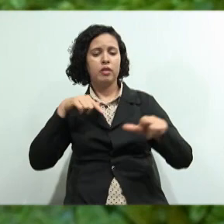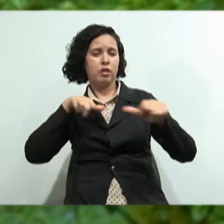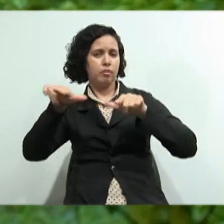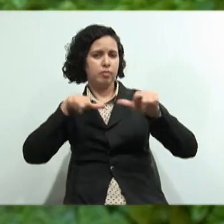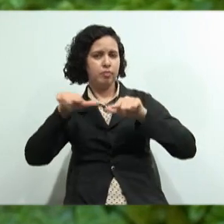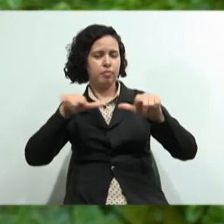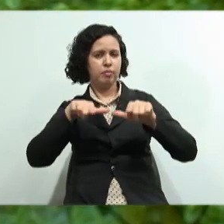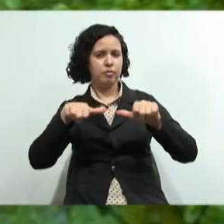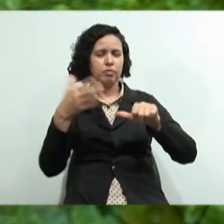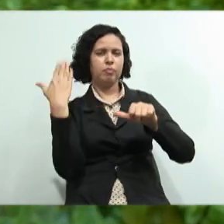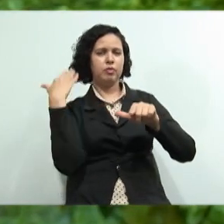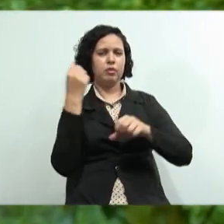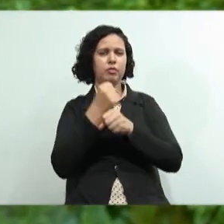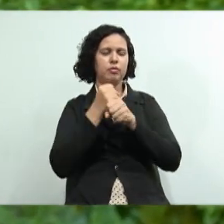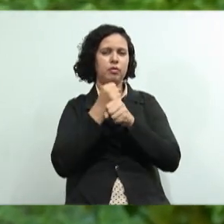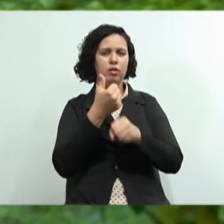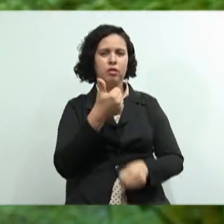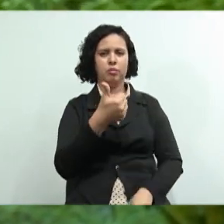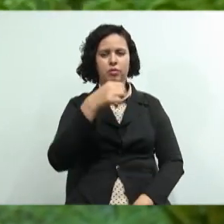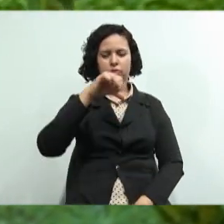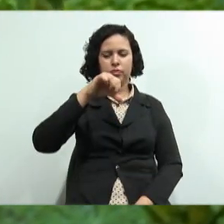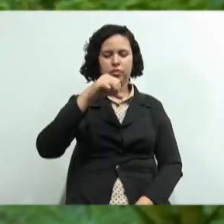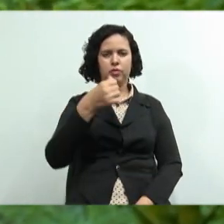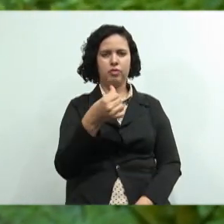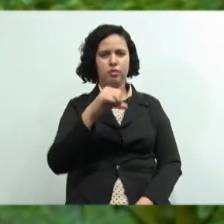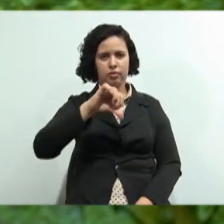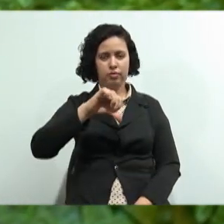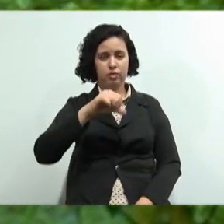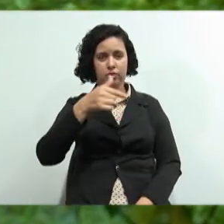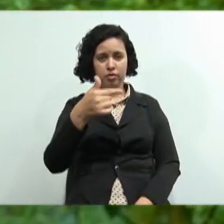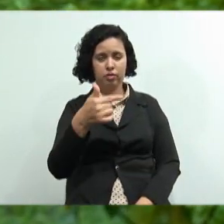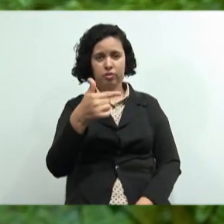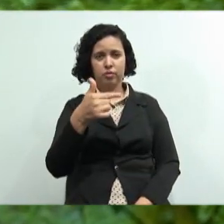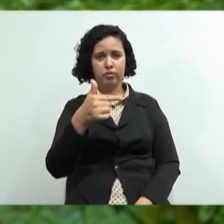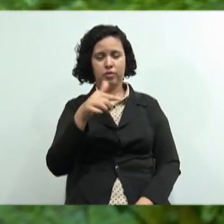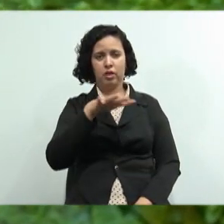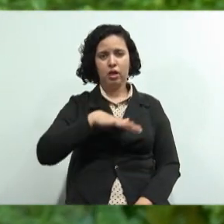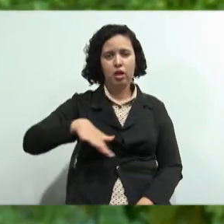desde 92, aqui nessa área aqui do setor chacareiro,